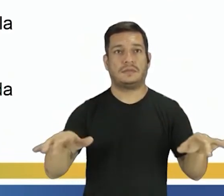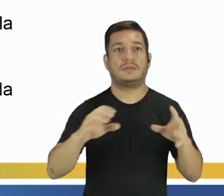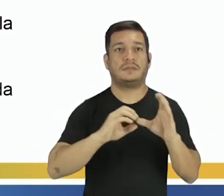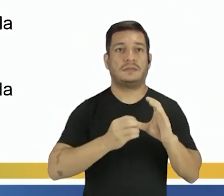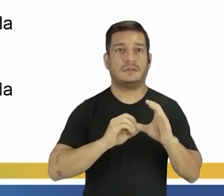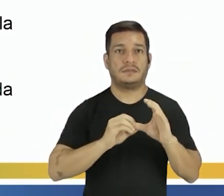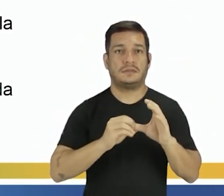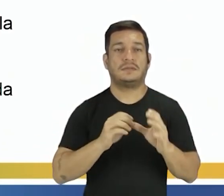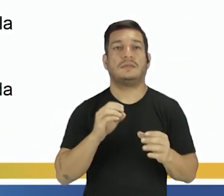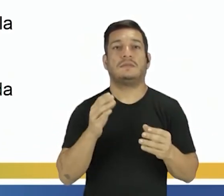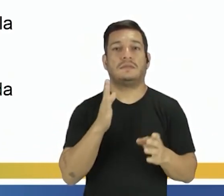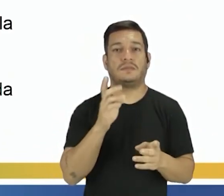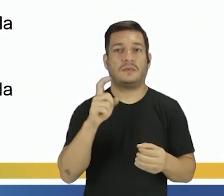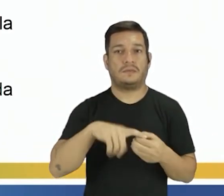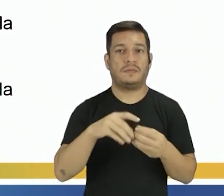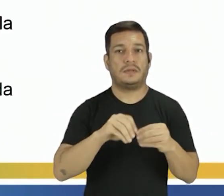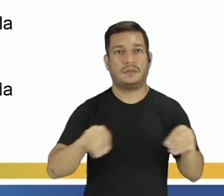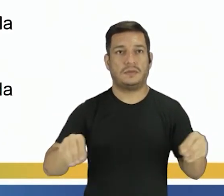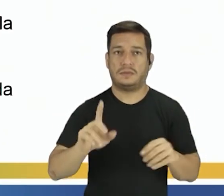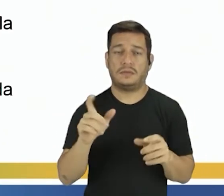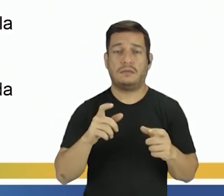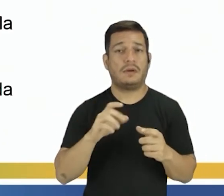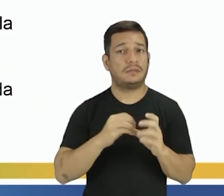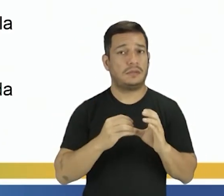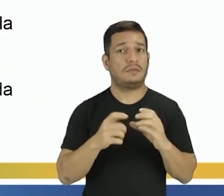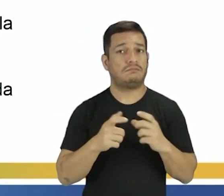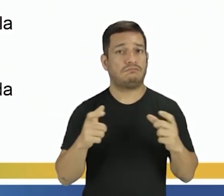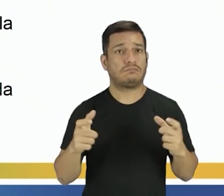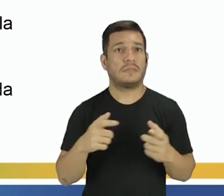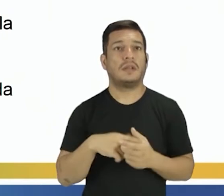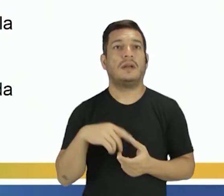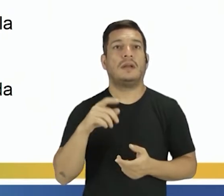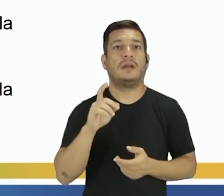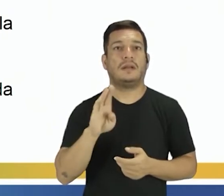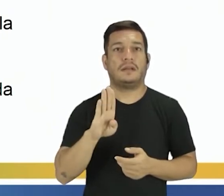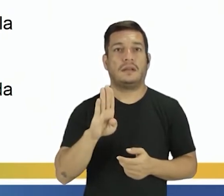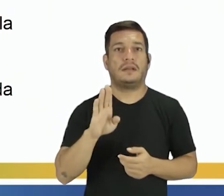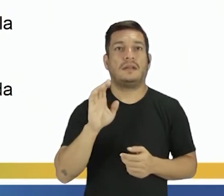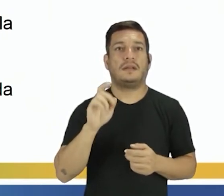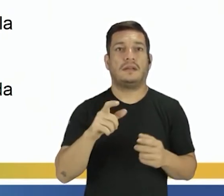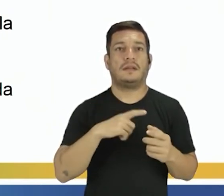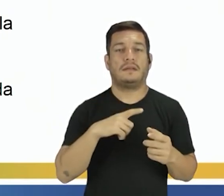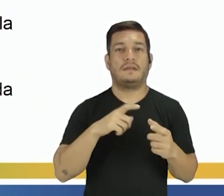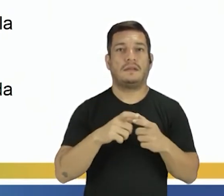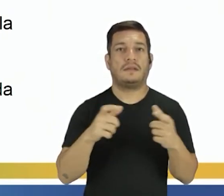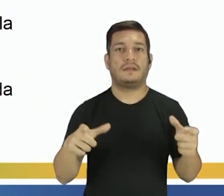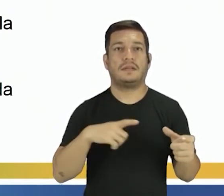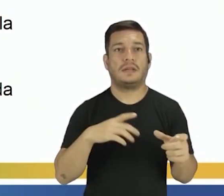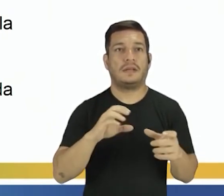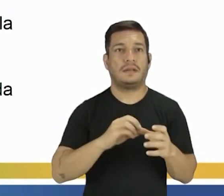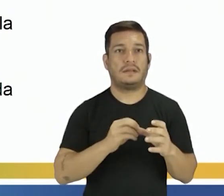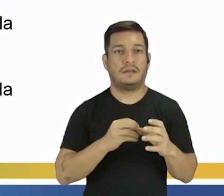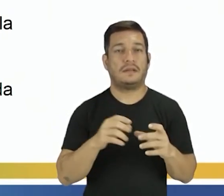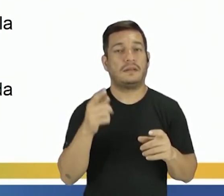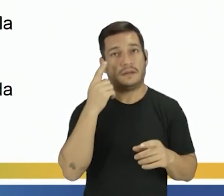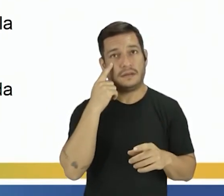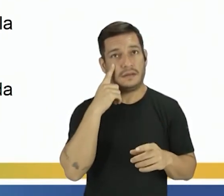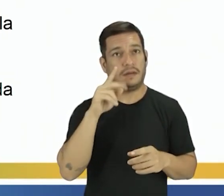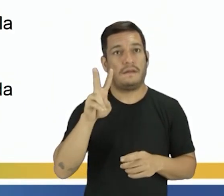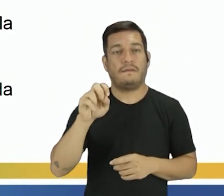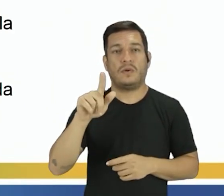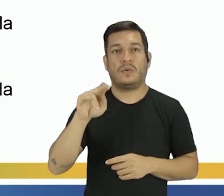das células por mitose? Não, a célula vai só crescer. Na fase de crescimento ocorre o crescimento da célula de volume? Vamos